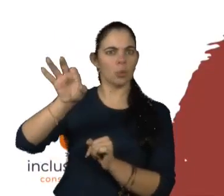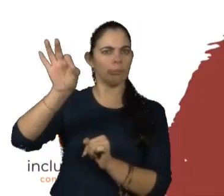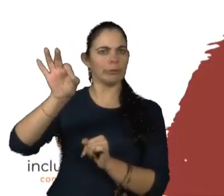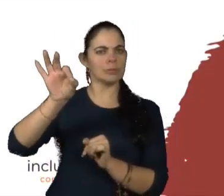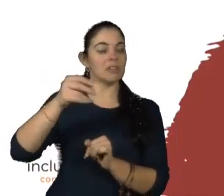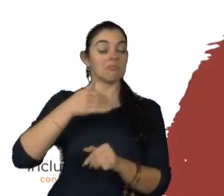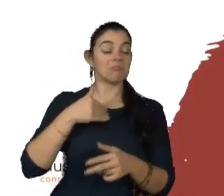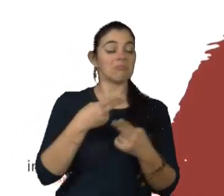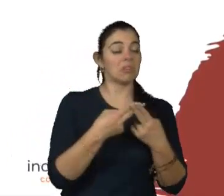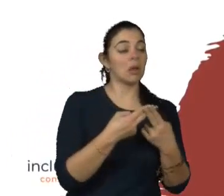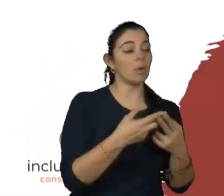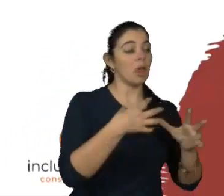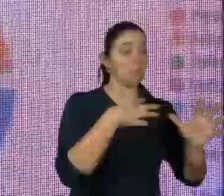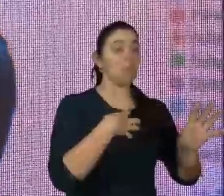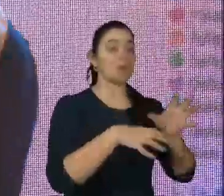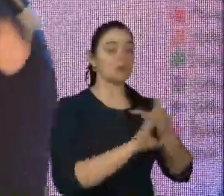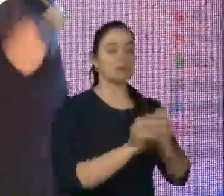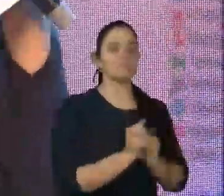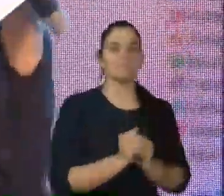foi tranquilo e com empatia.